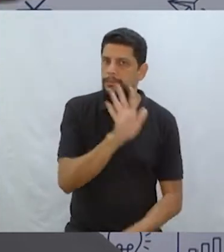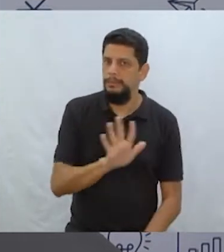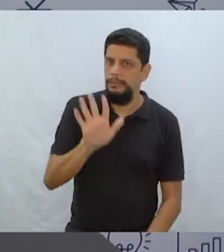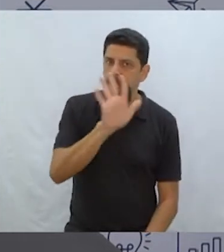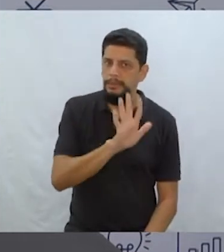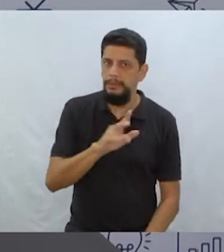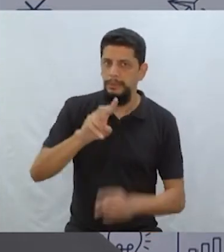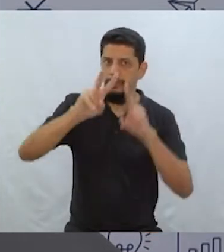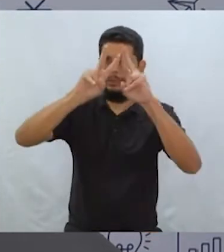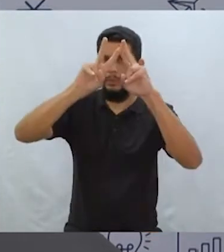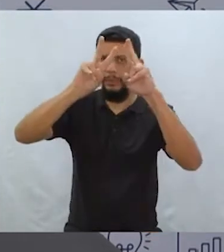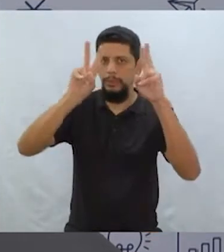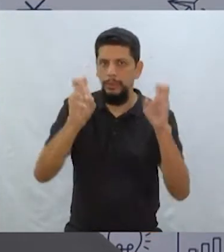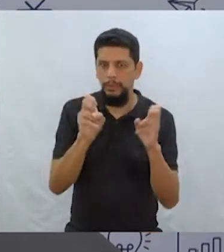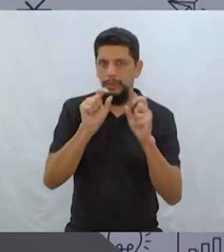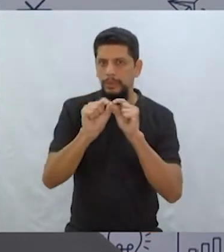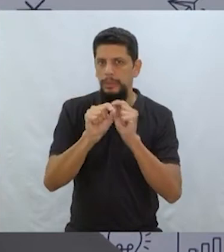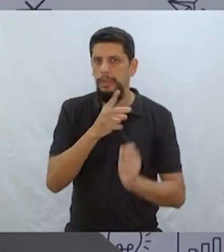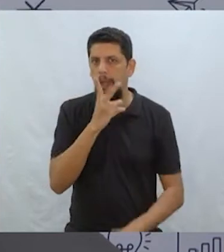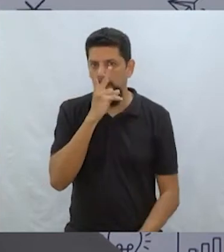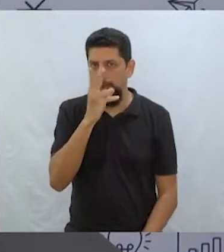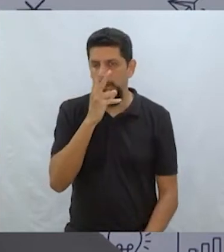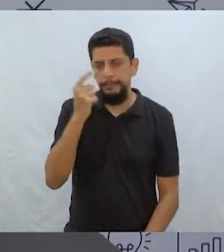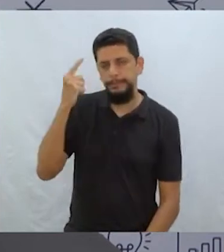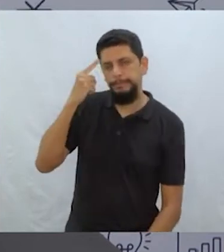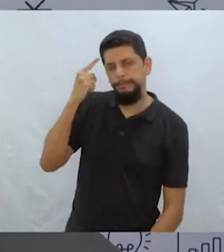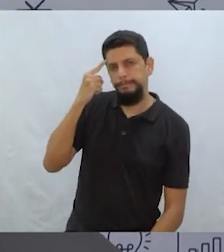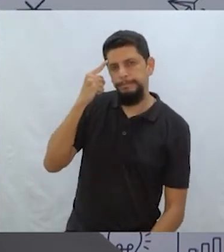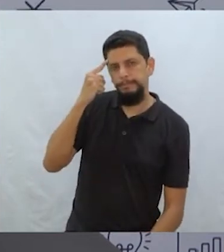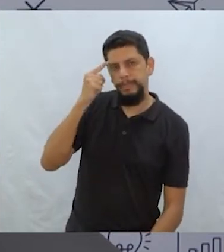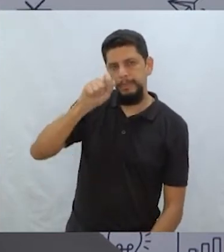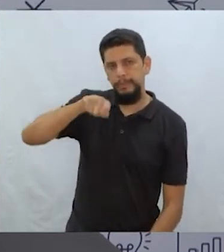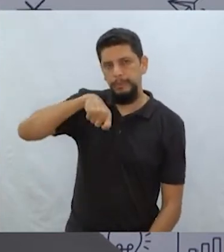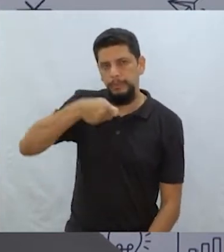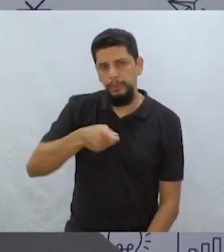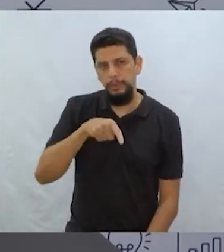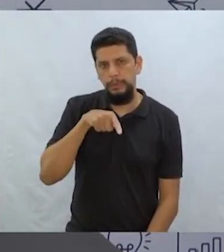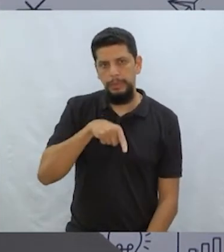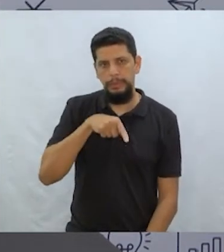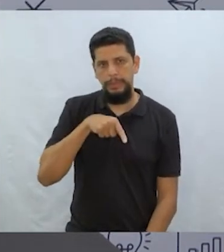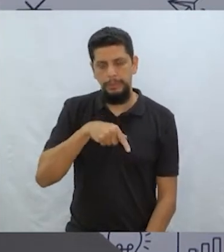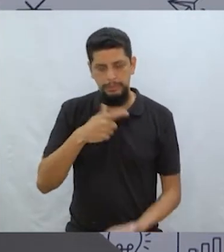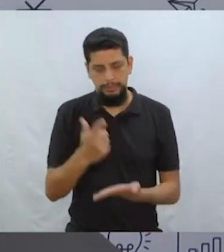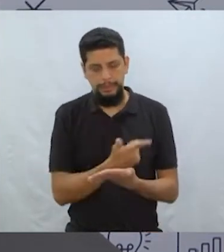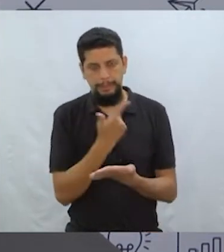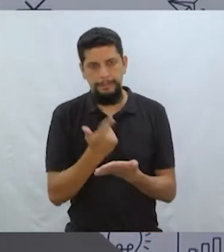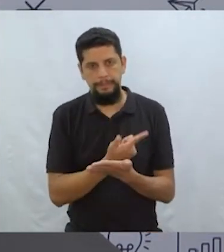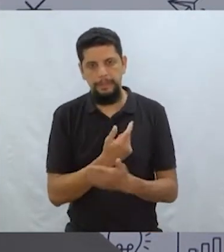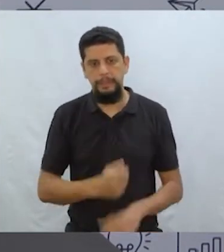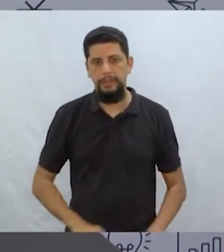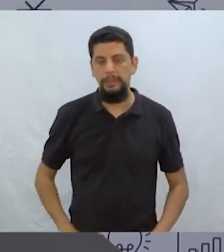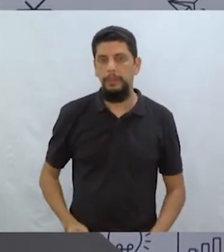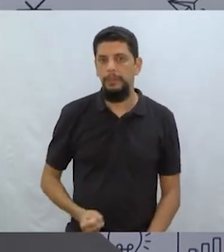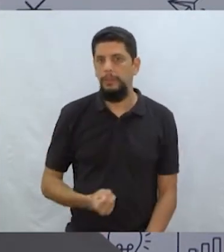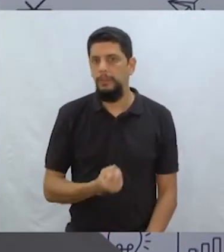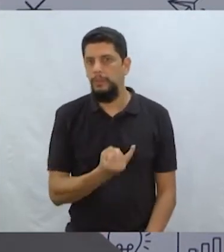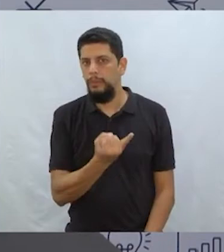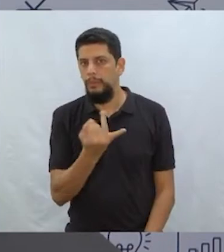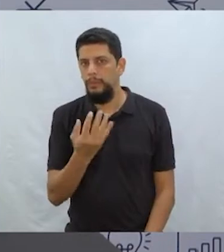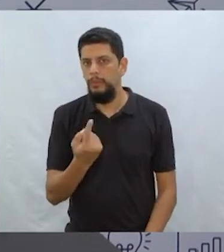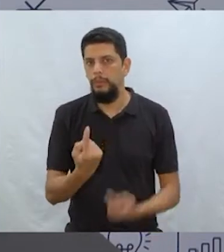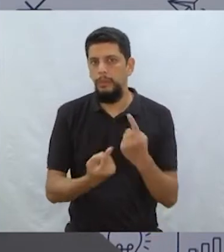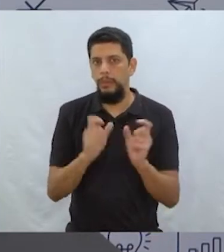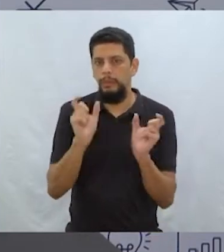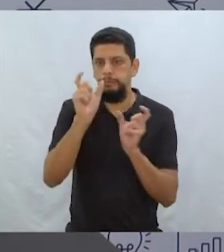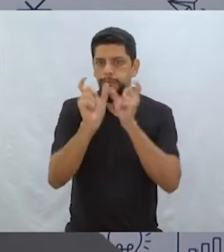imagem a partir do título O que que você pensa a respeito disso quantos e quais